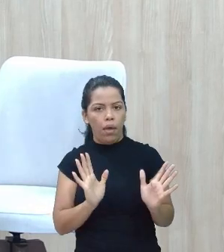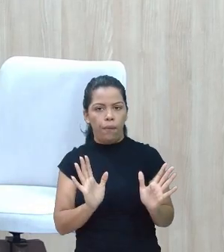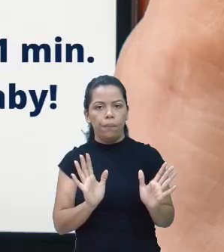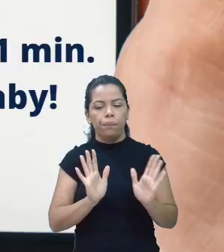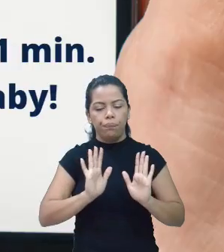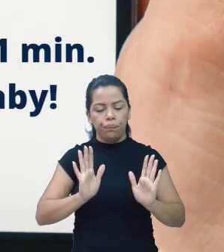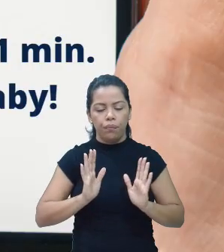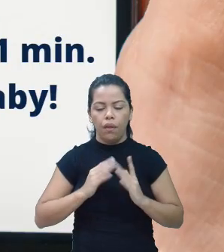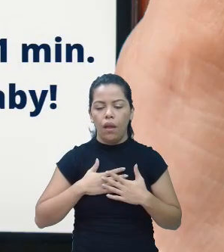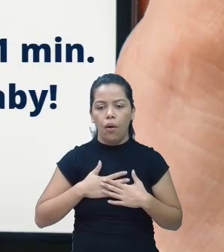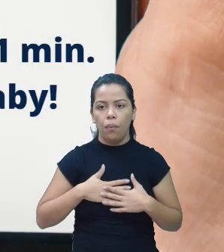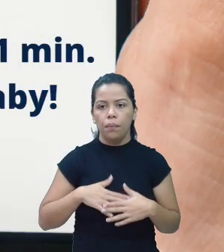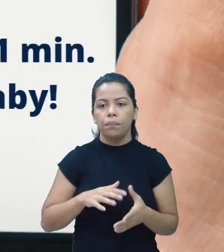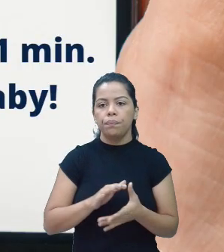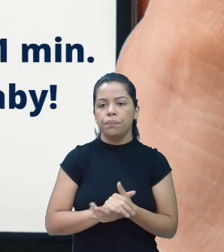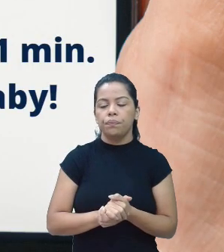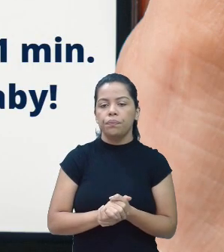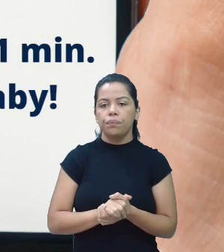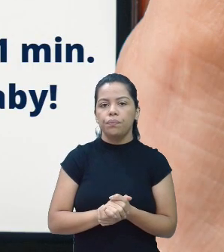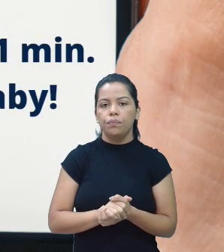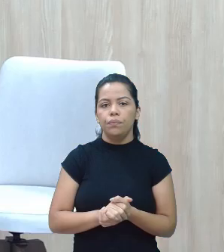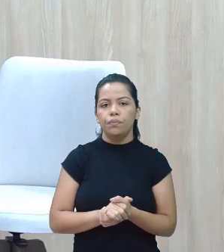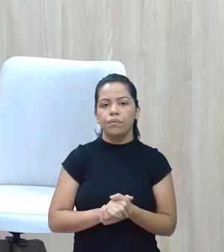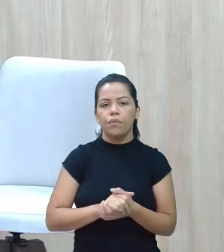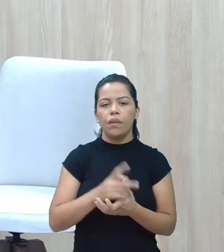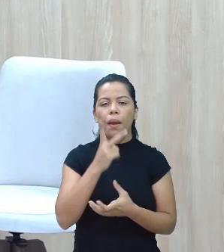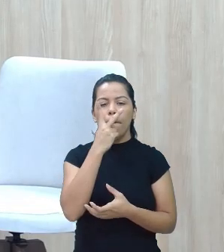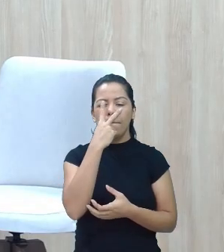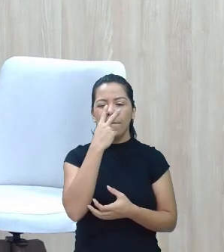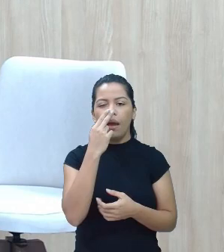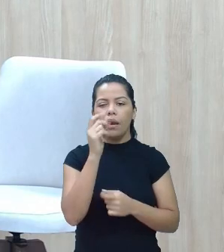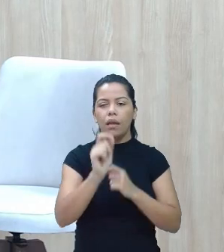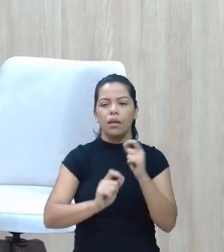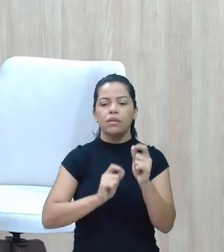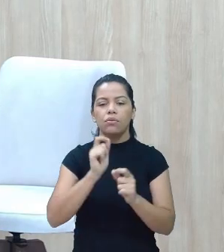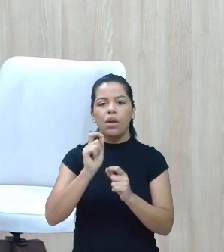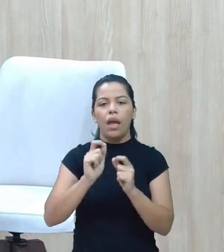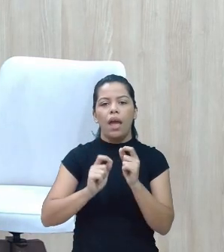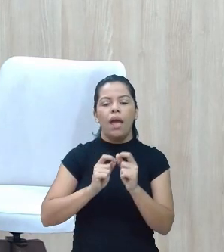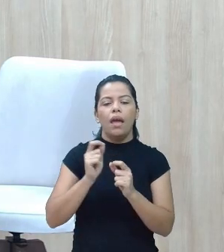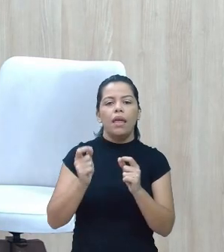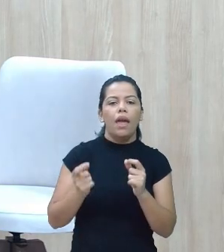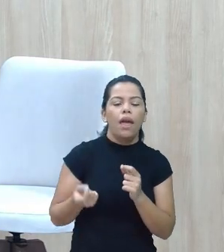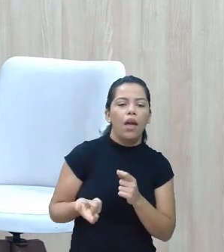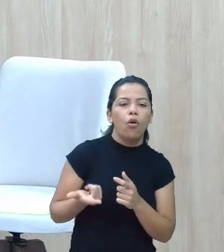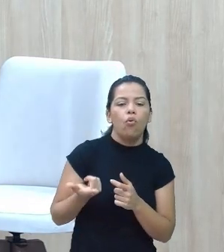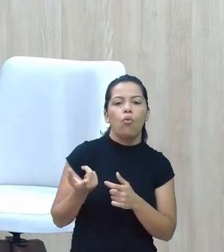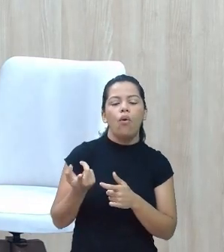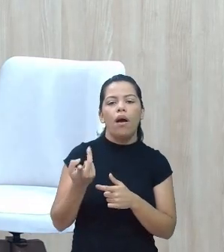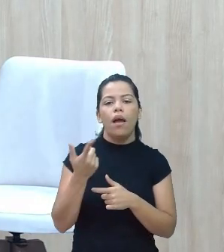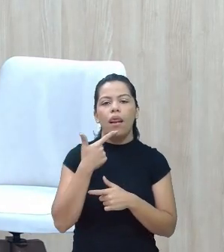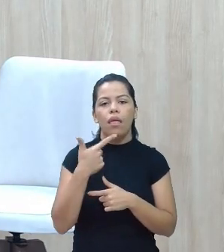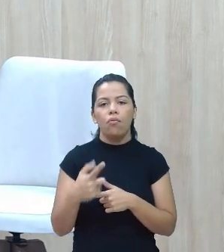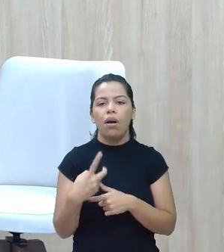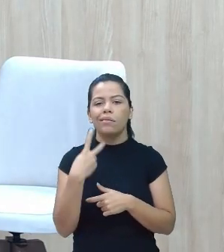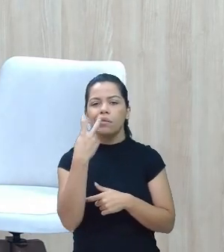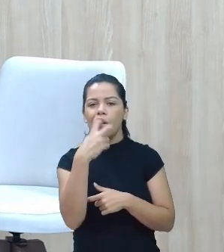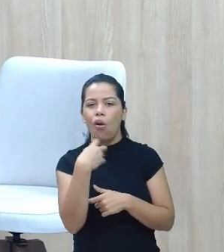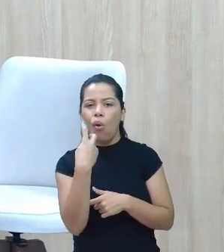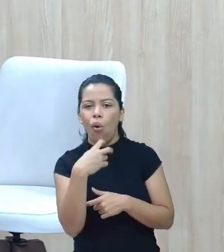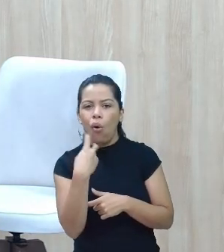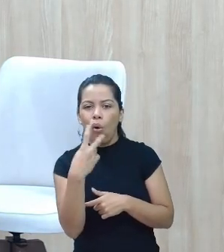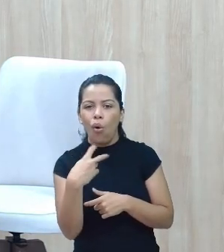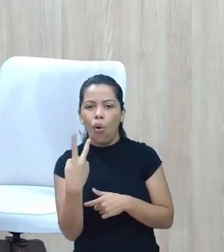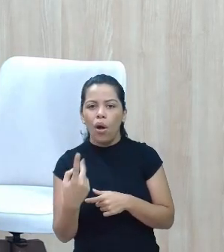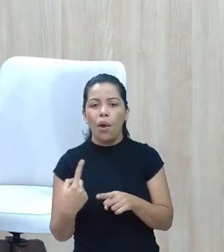similar to oral expression, ou seja, é similar à expressão oral. Ou seja, do jeito que se fala, é o jeito que se